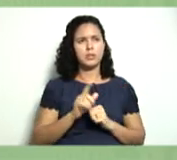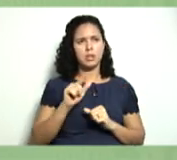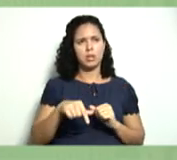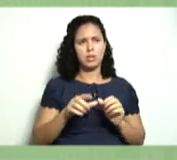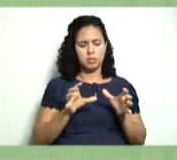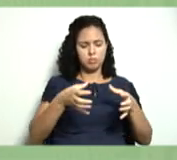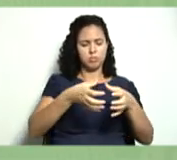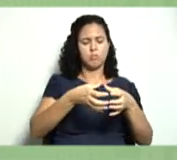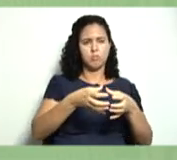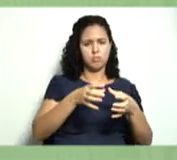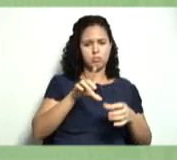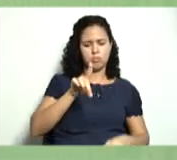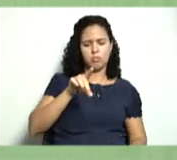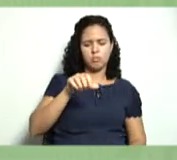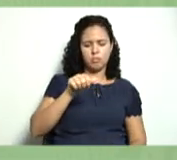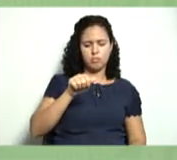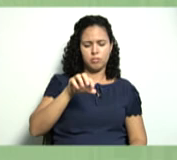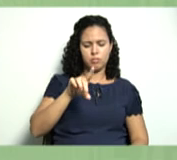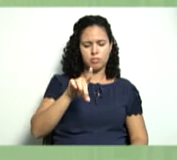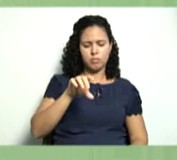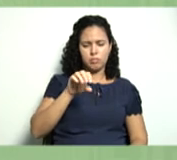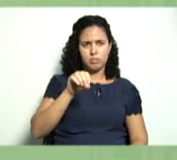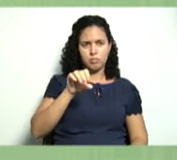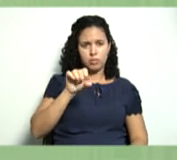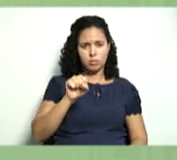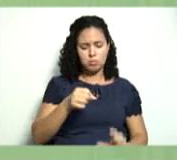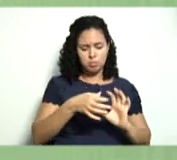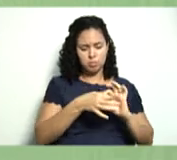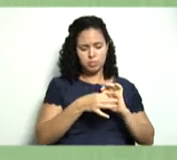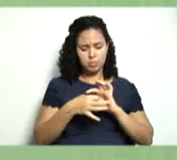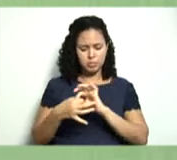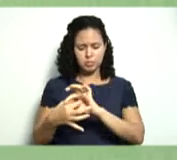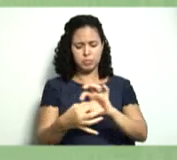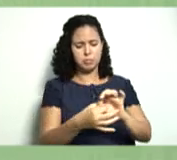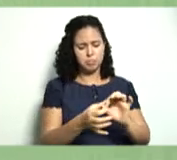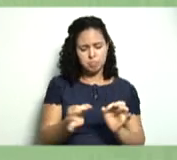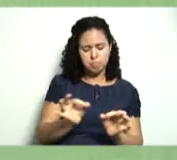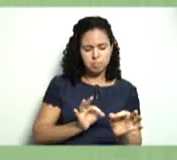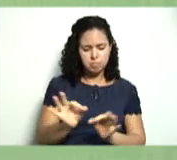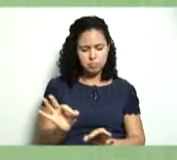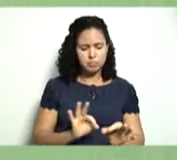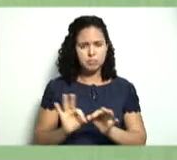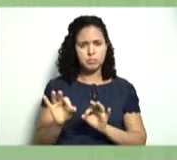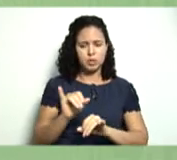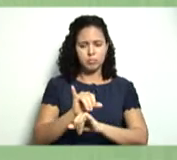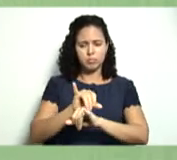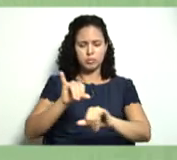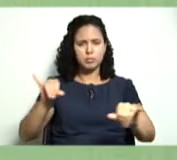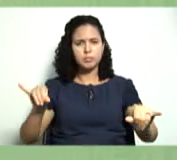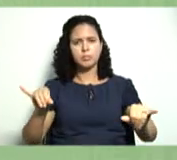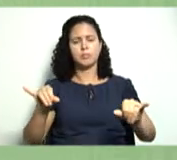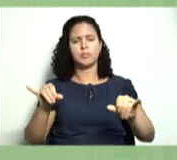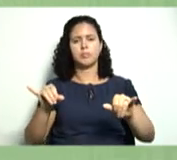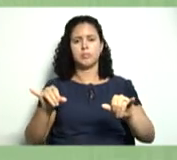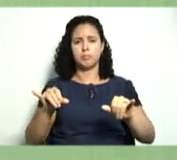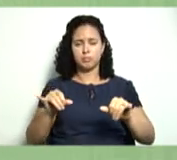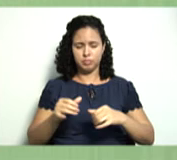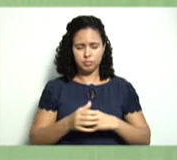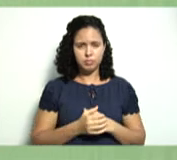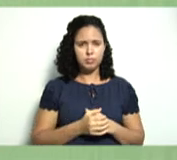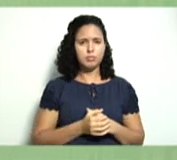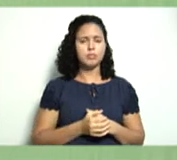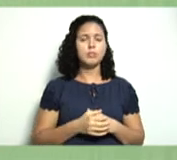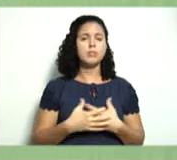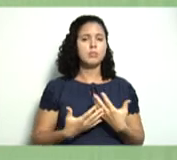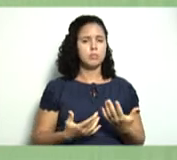dados interligados entre si e organizados para fornecer informações certa é